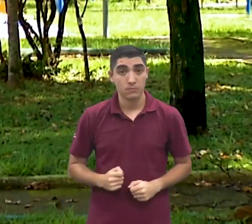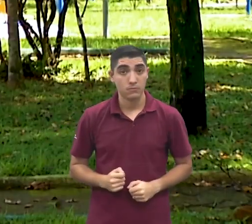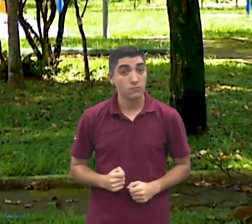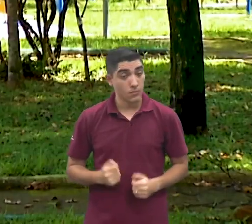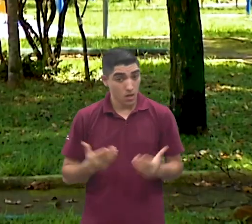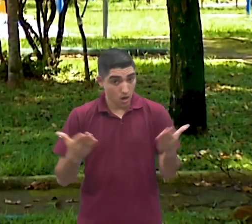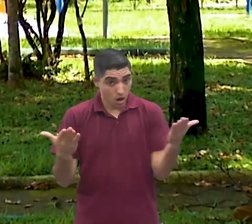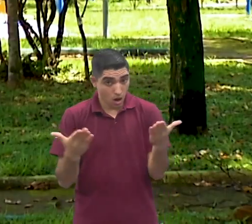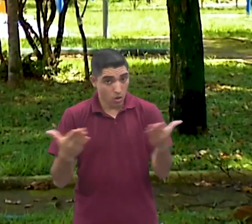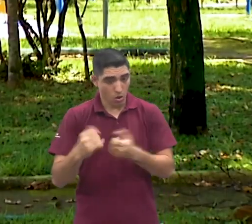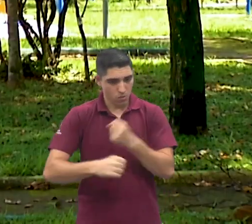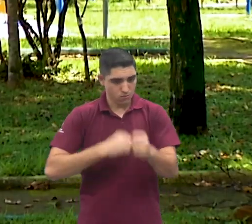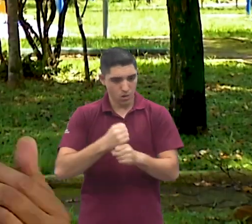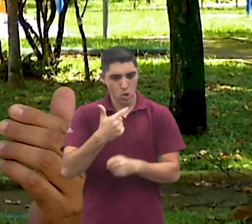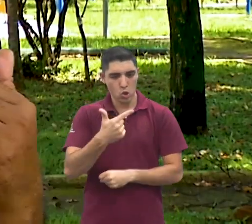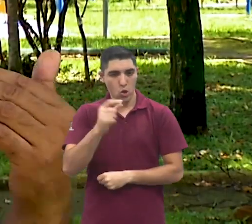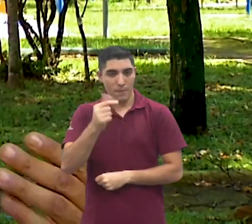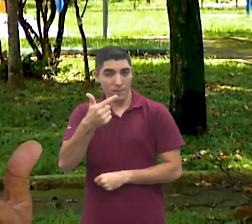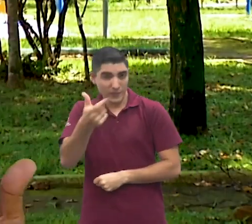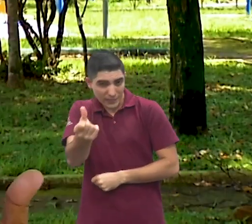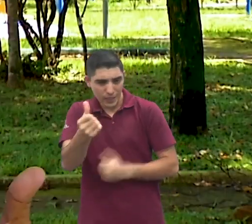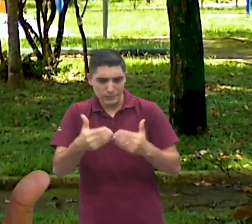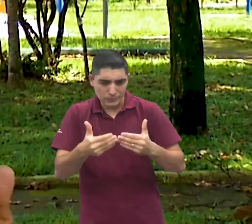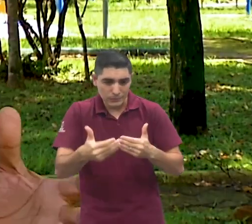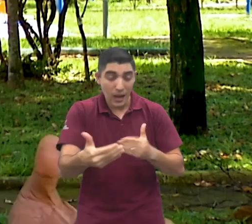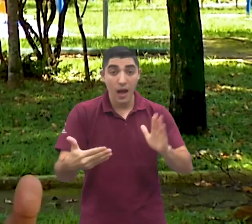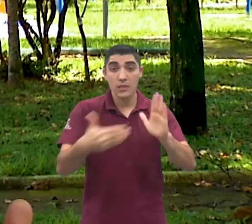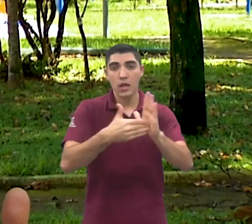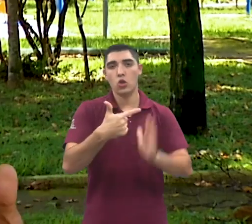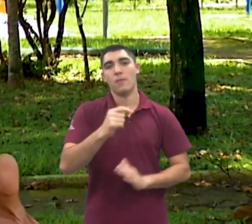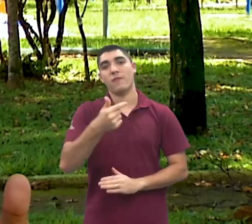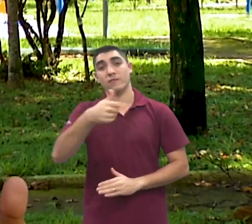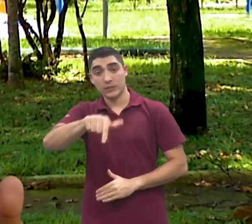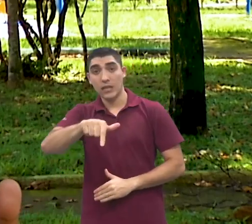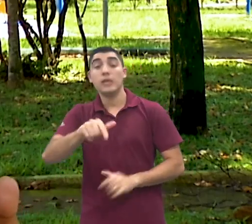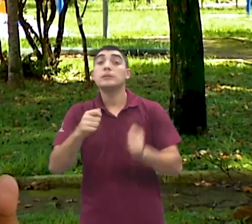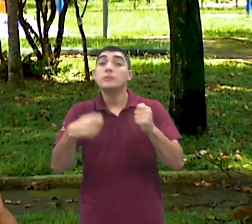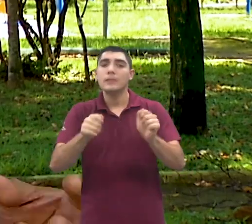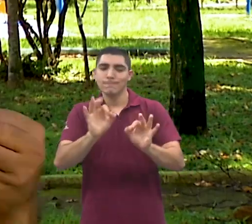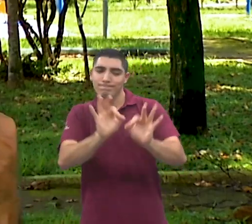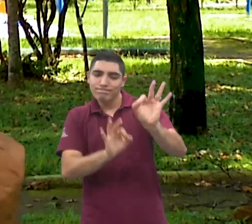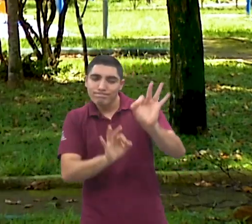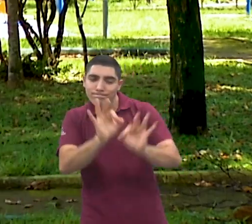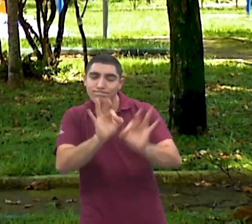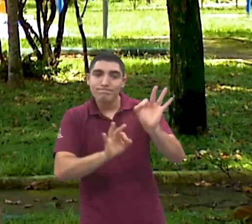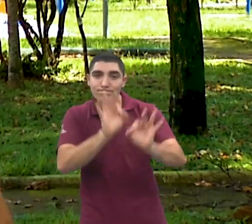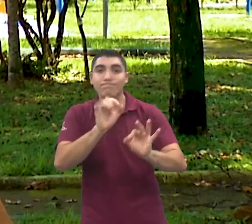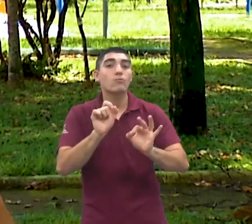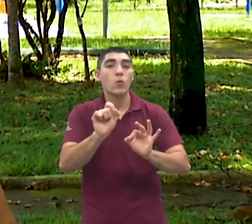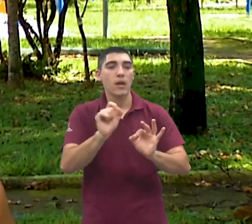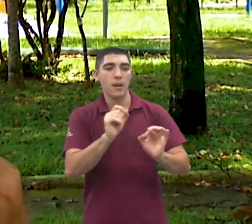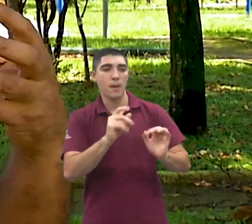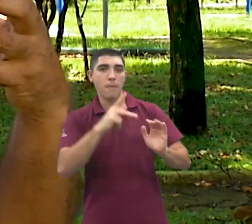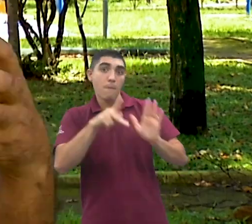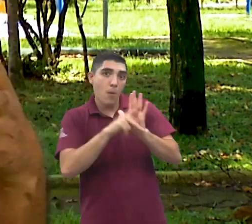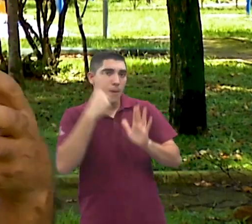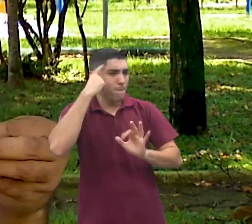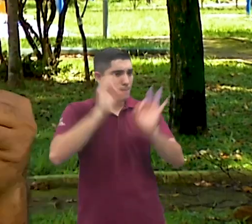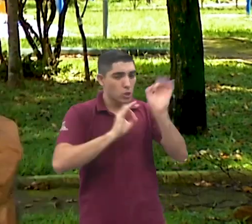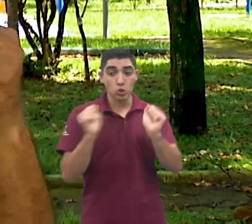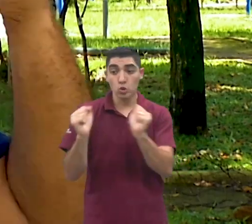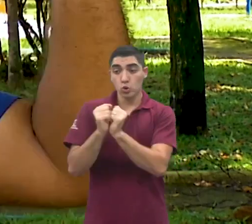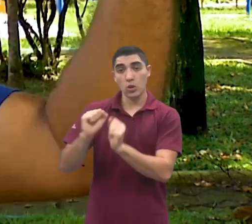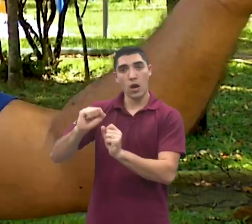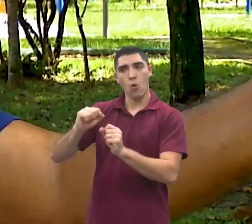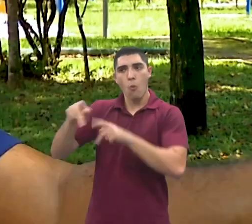discutirmos agora, né, a partir de 2026 até 2027, que é o plano diretor do município. Entendeu? Para ter a participação social, para